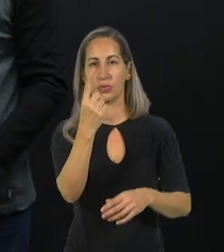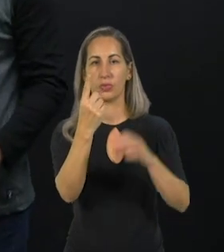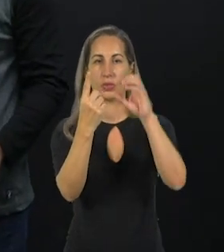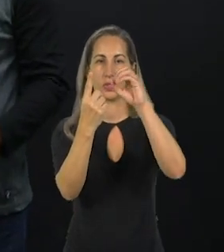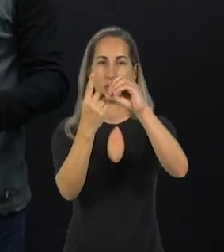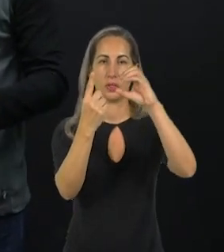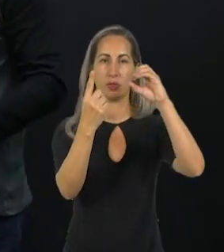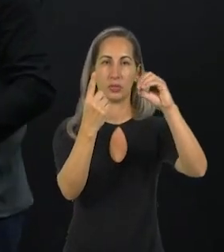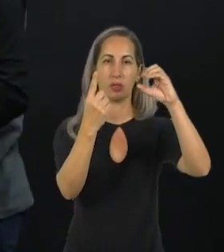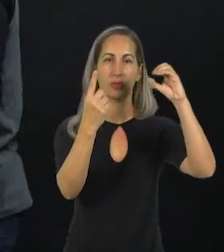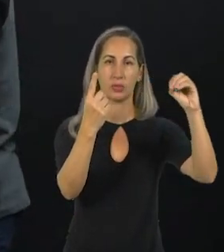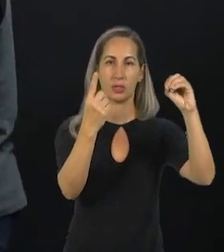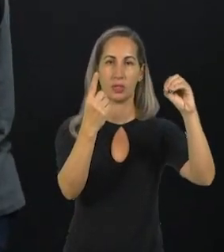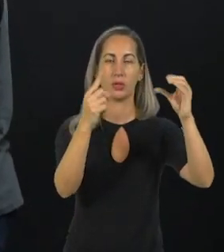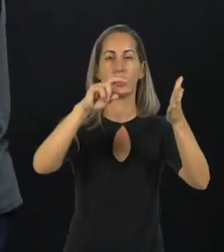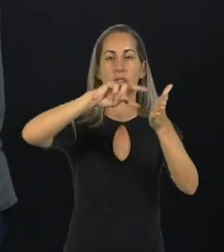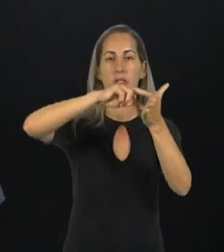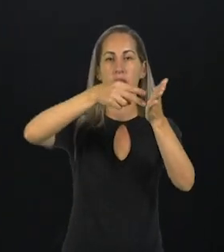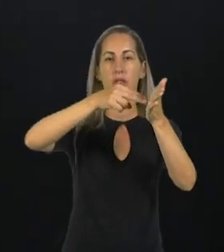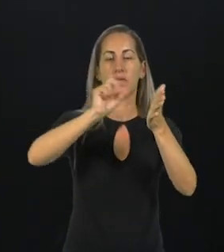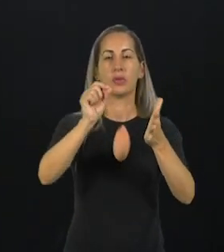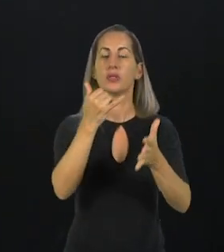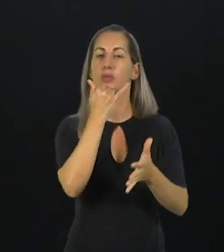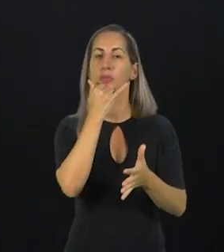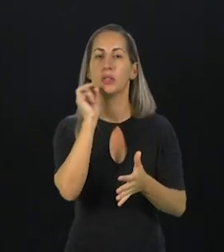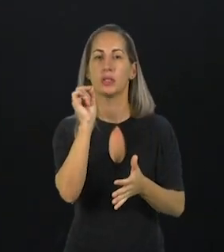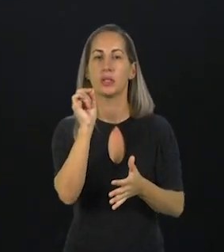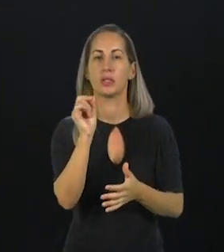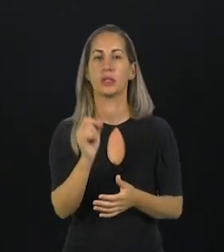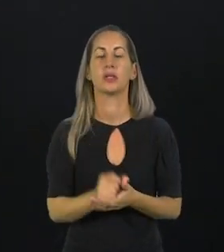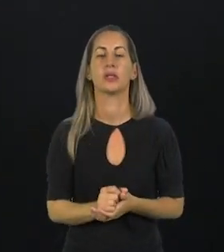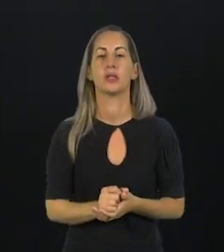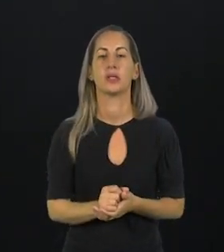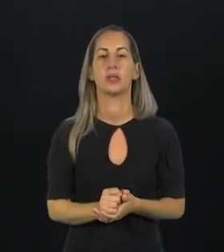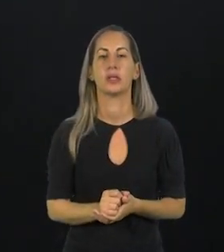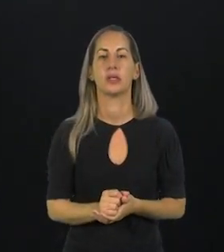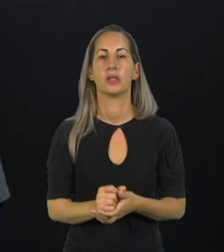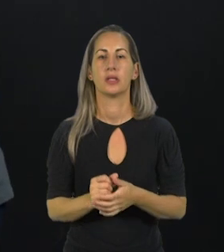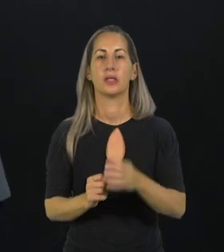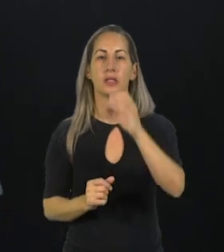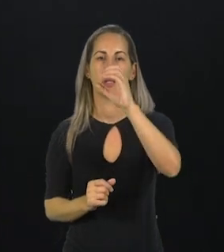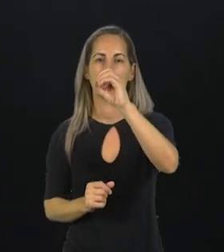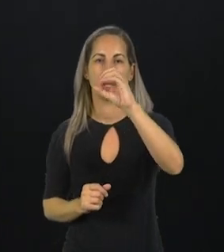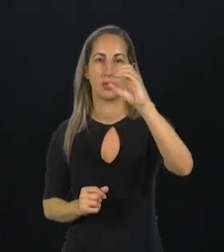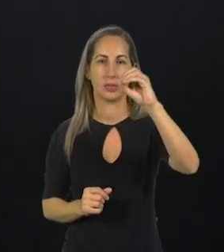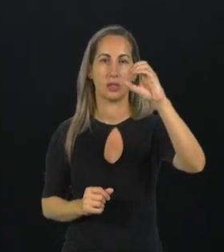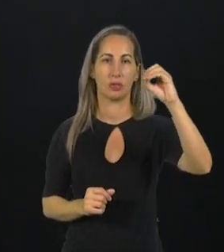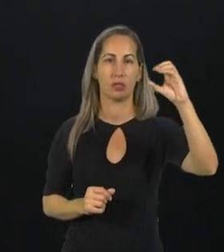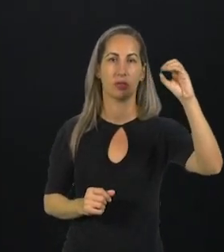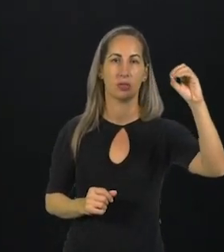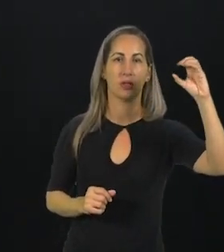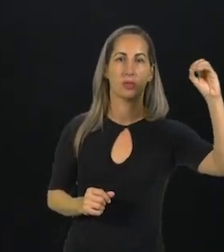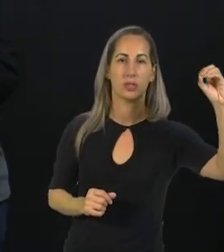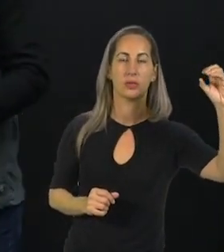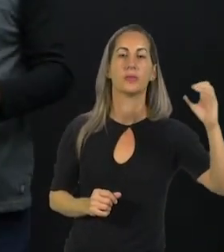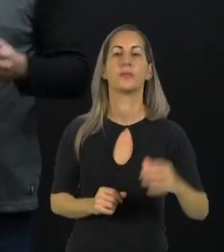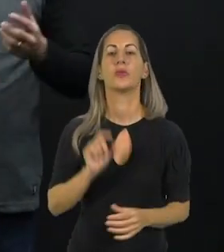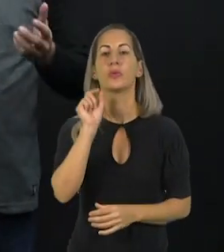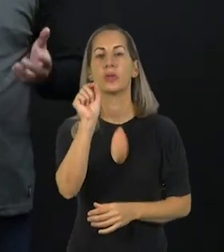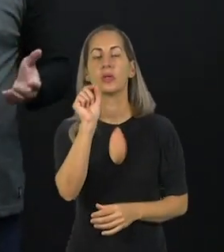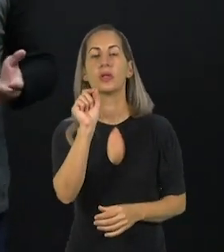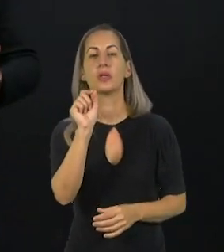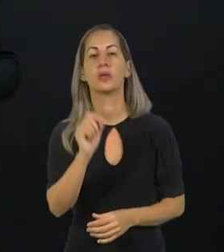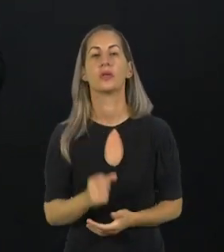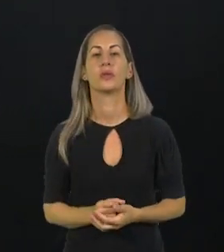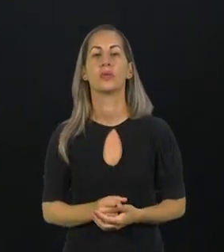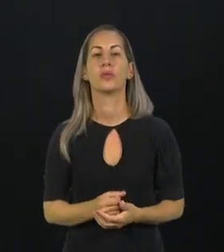3 zeros. Isso quer dizer então, seguido de 6 zeros, né? Só fiz uma confusão aqui. Isso quer dizer então que